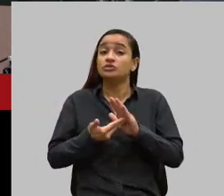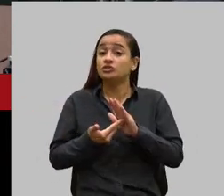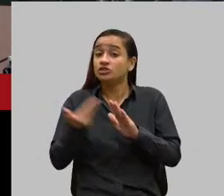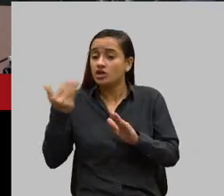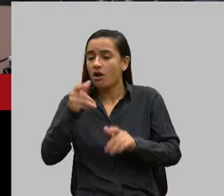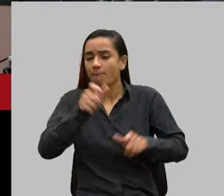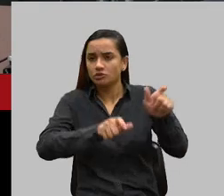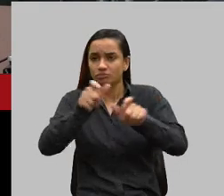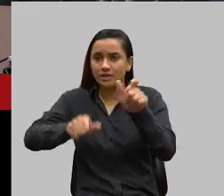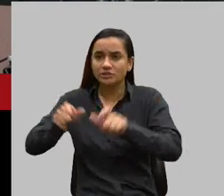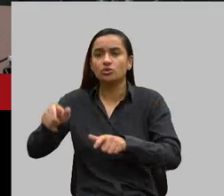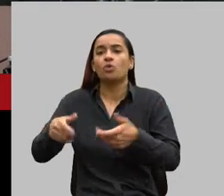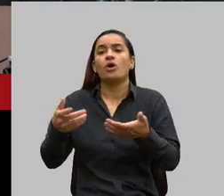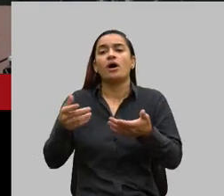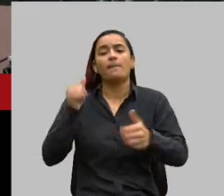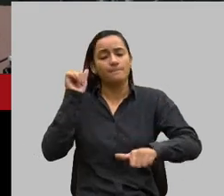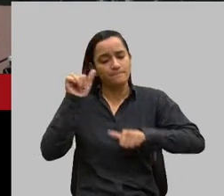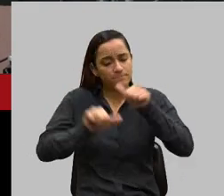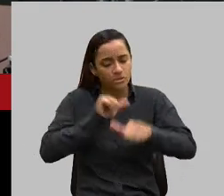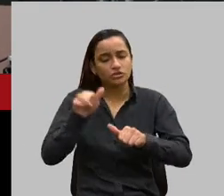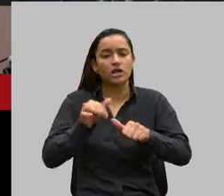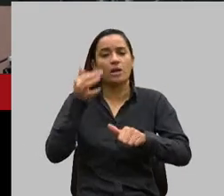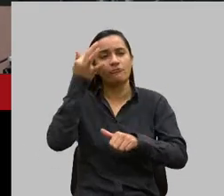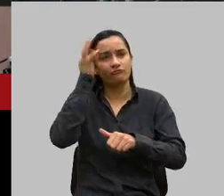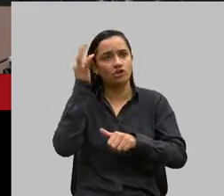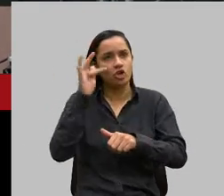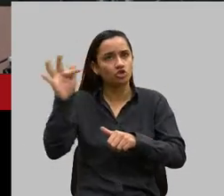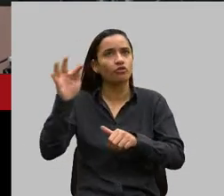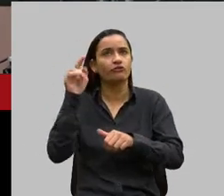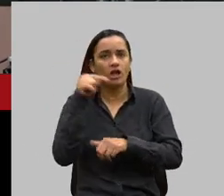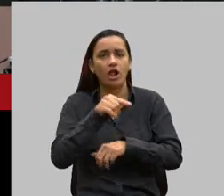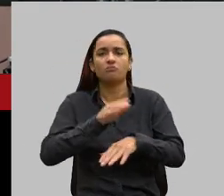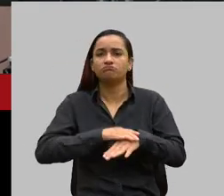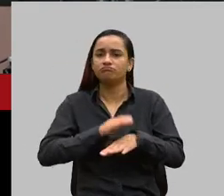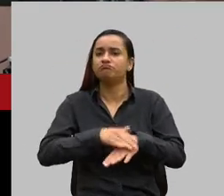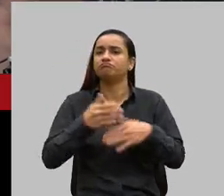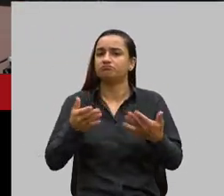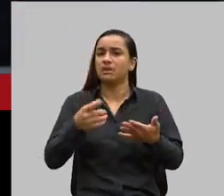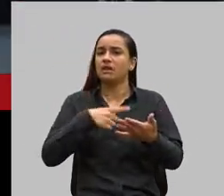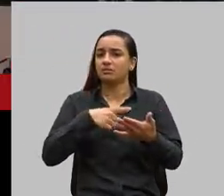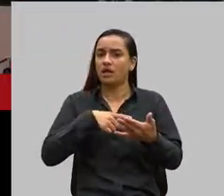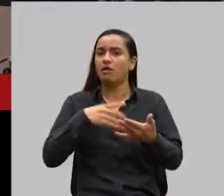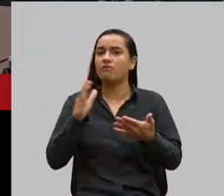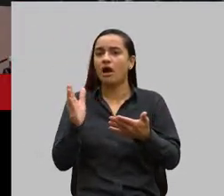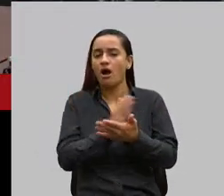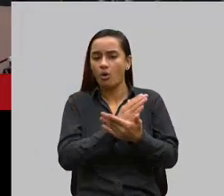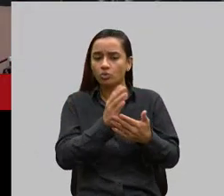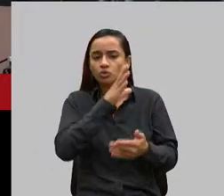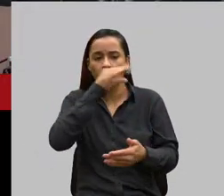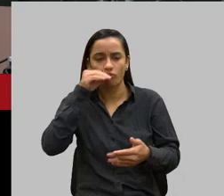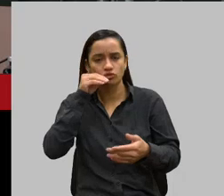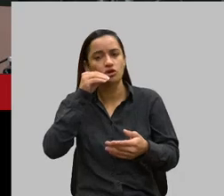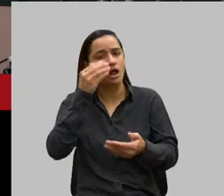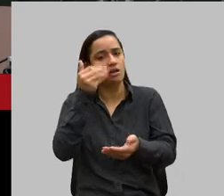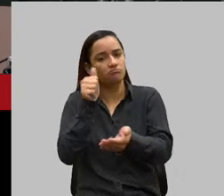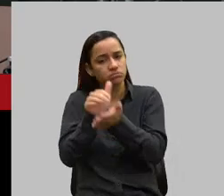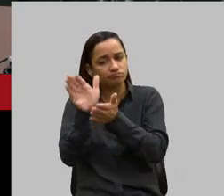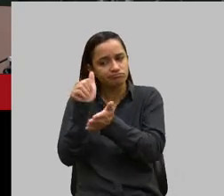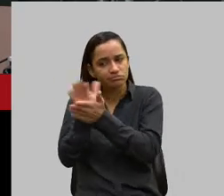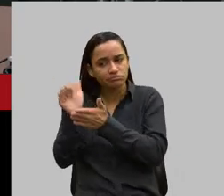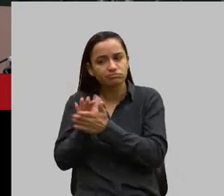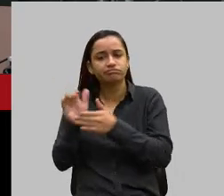pessoas mudamos a filosofia tivemos cortes inclusive de pessoal para poder atender a outras áreas estratégicas do